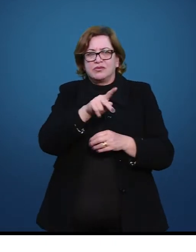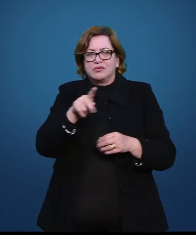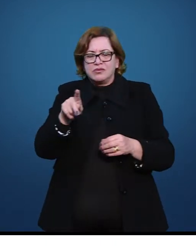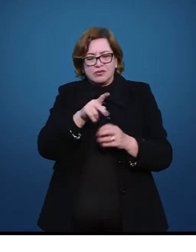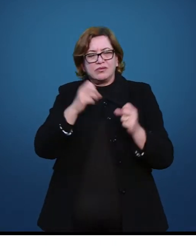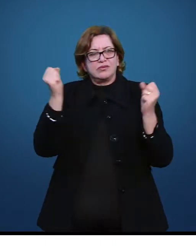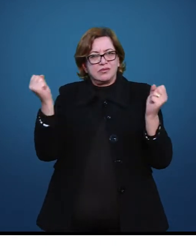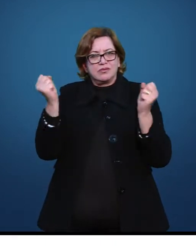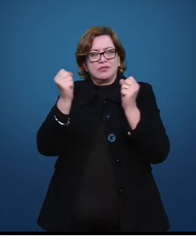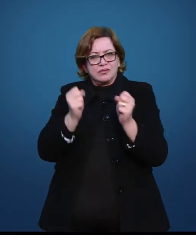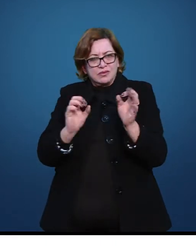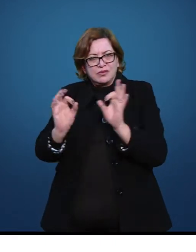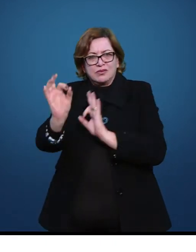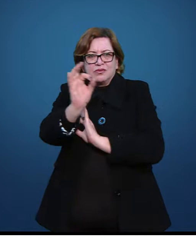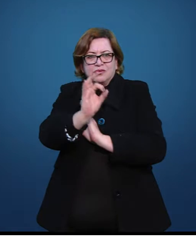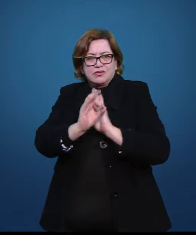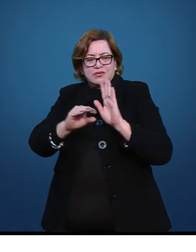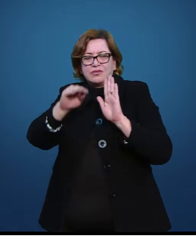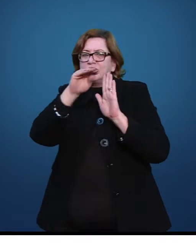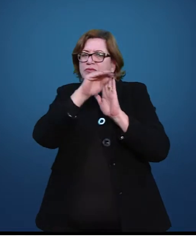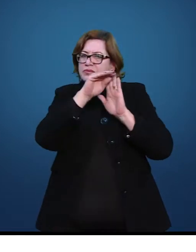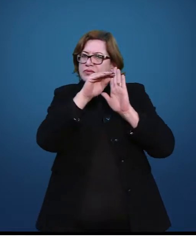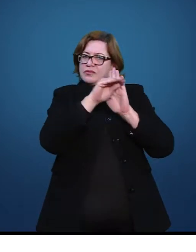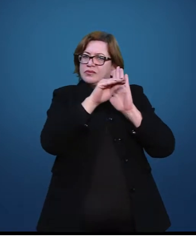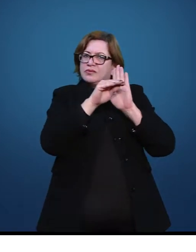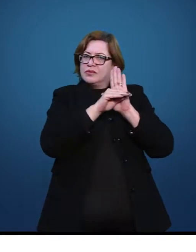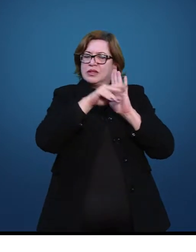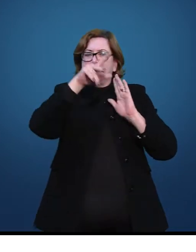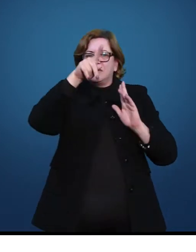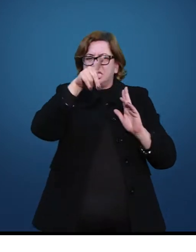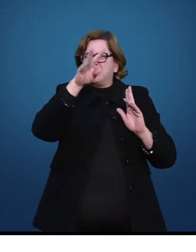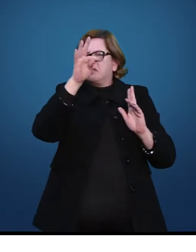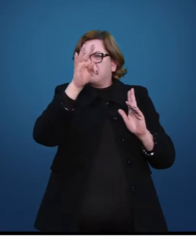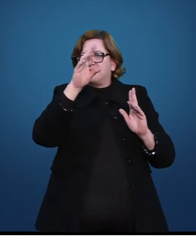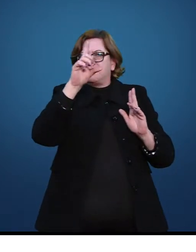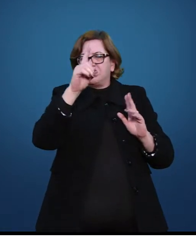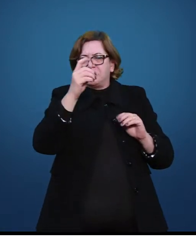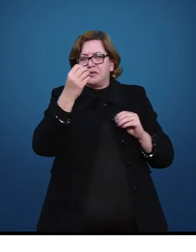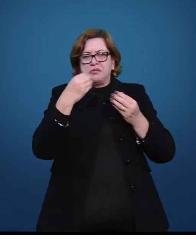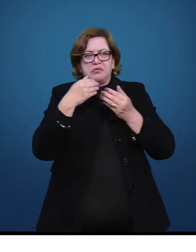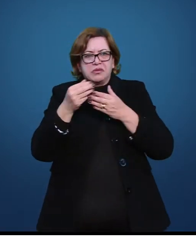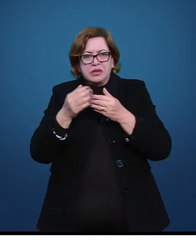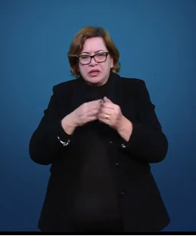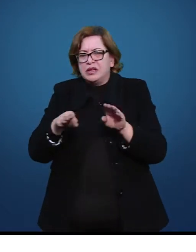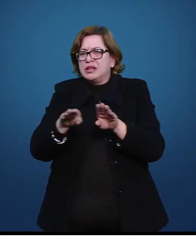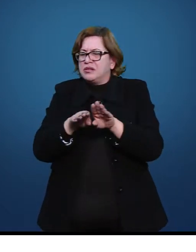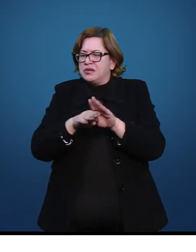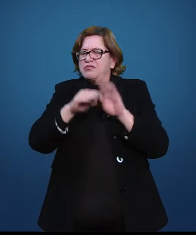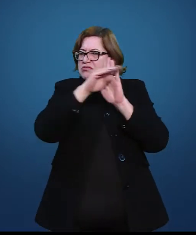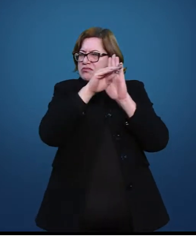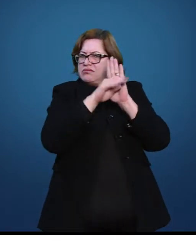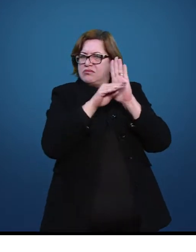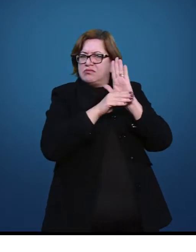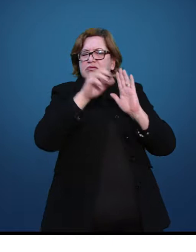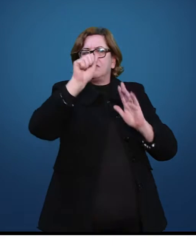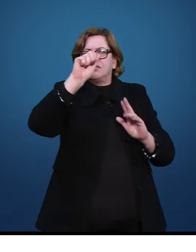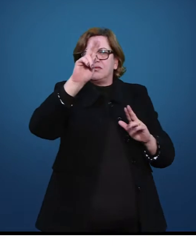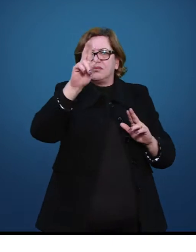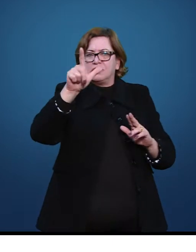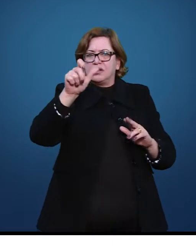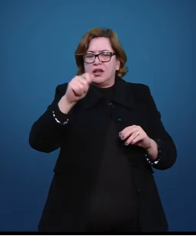possa estruturar o seu plano de trabalho docente, o seu planejamento, o seu plano de aula, ele tem que